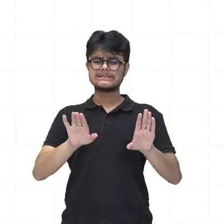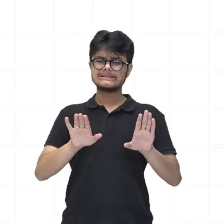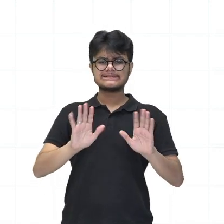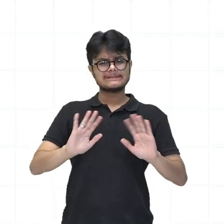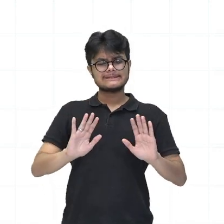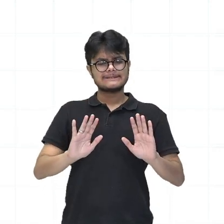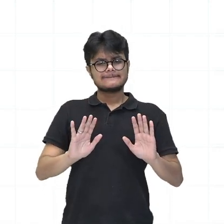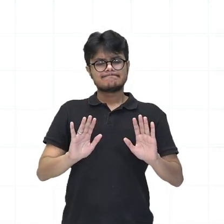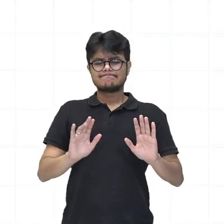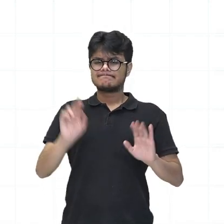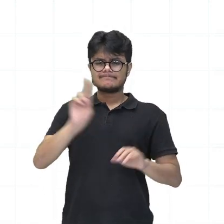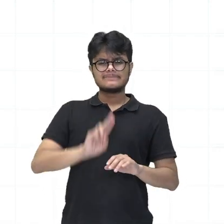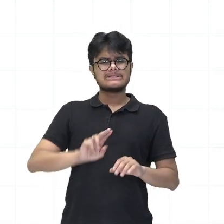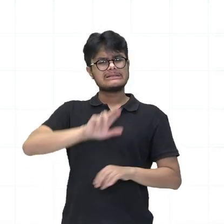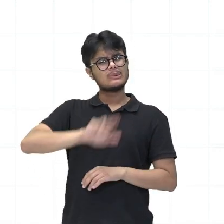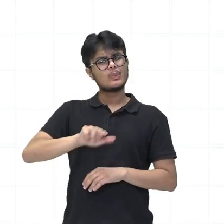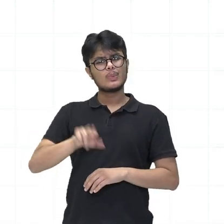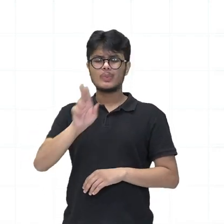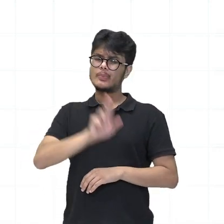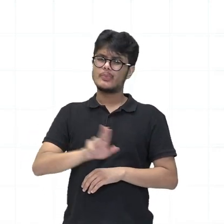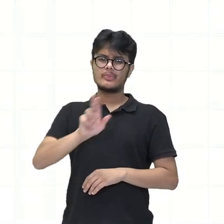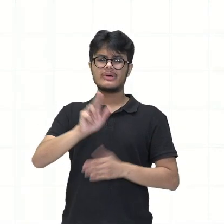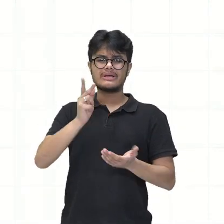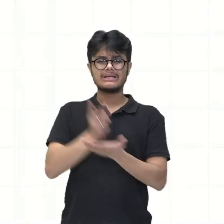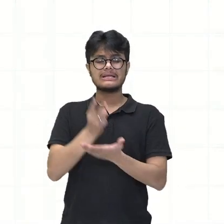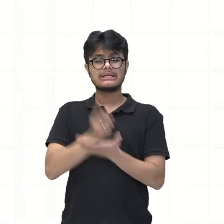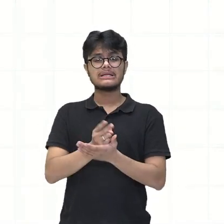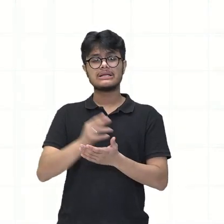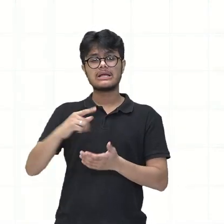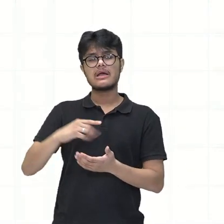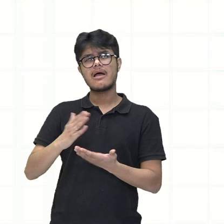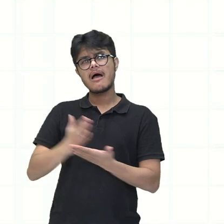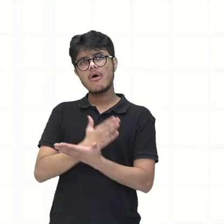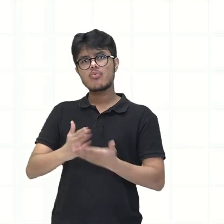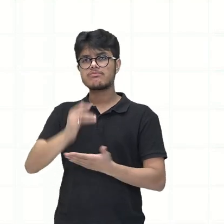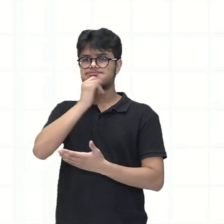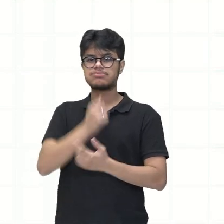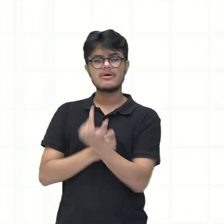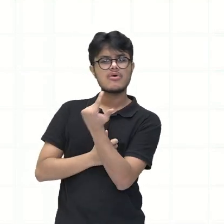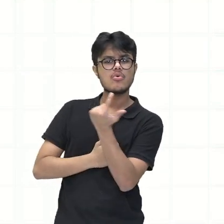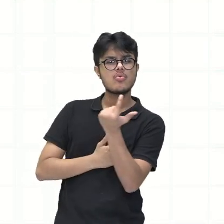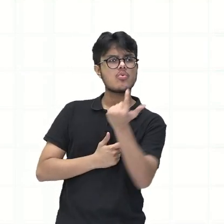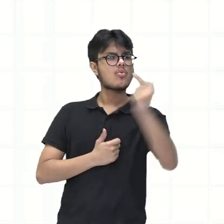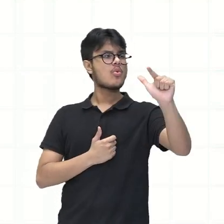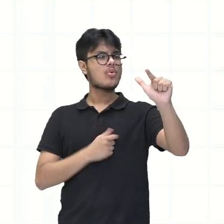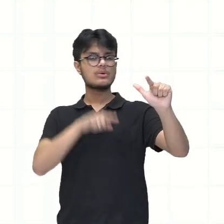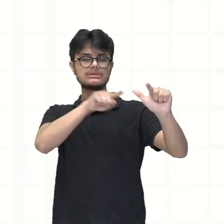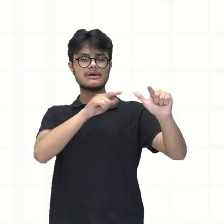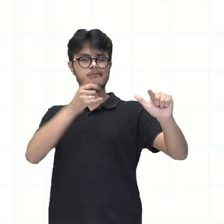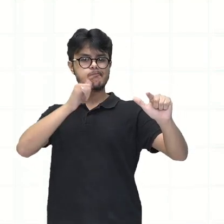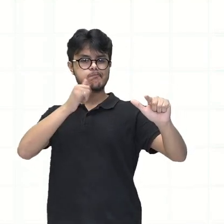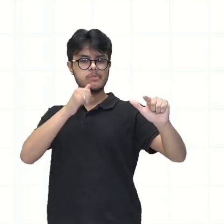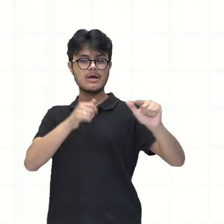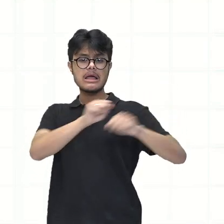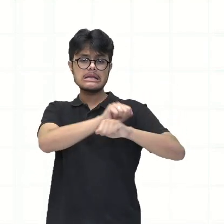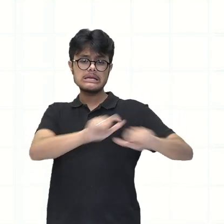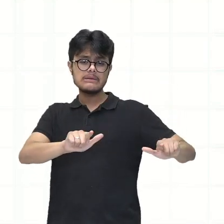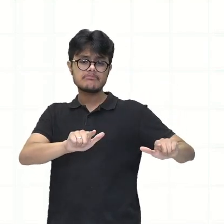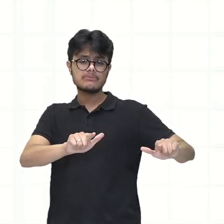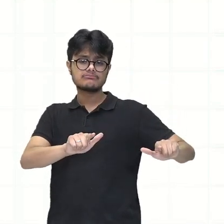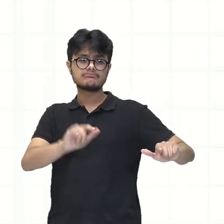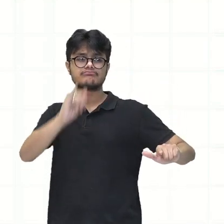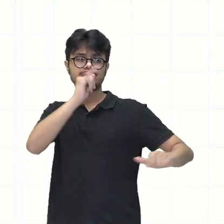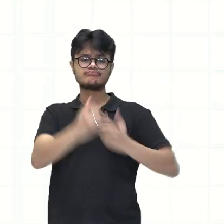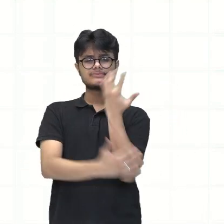comum devido à concorrência de fontes mais limpas, né? Então, aqui já é uma preocupação